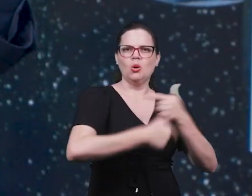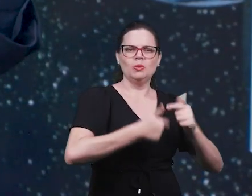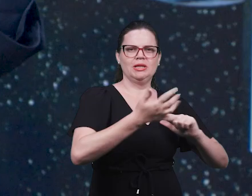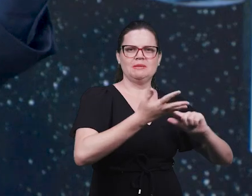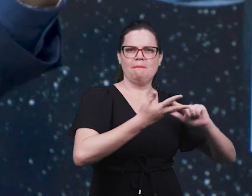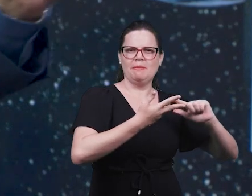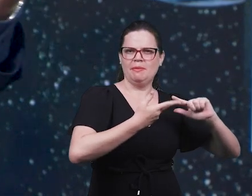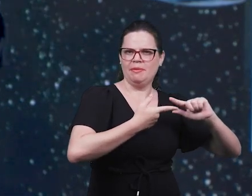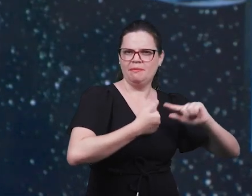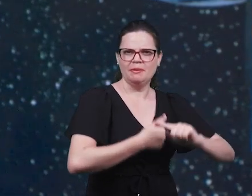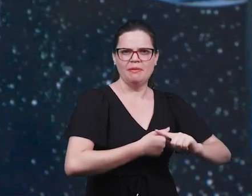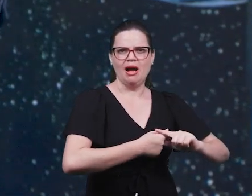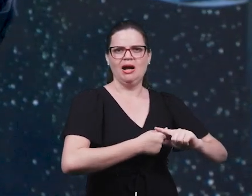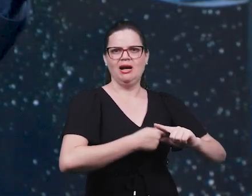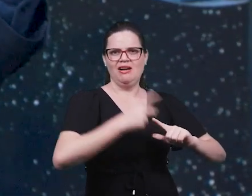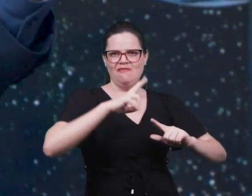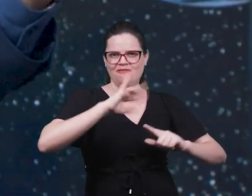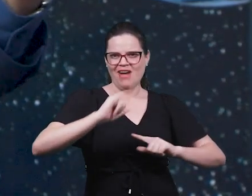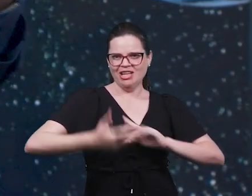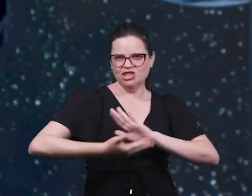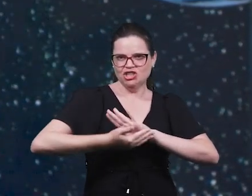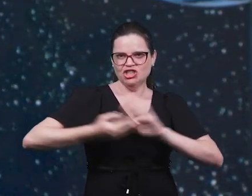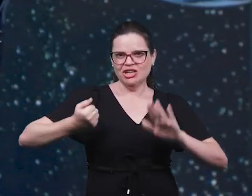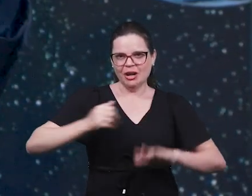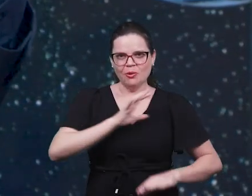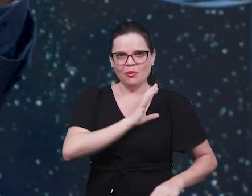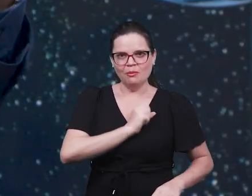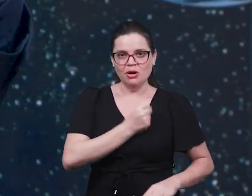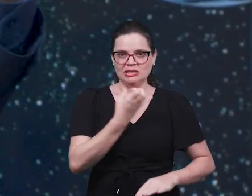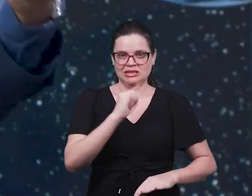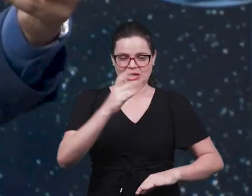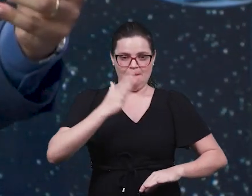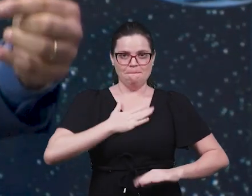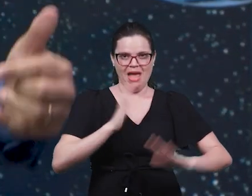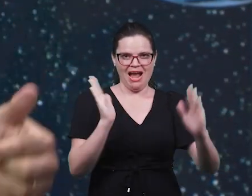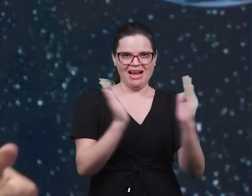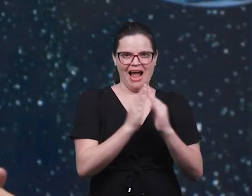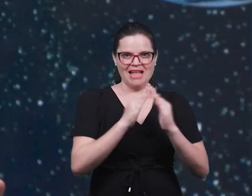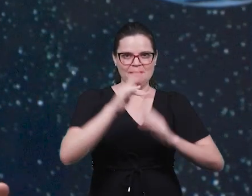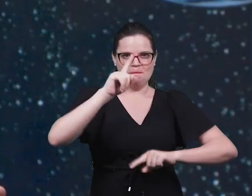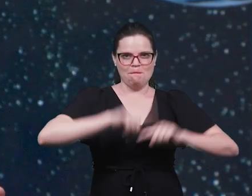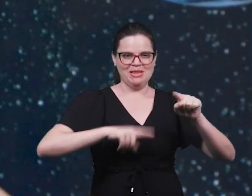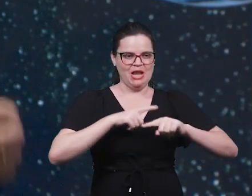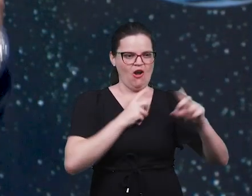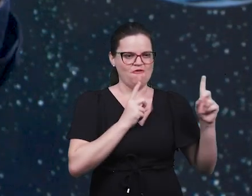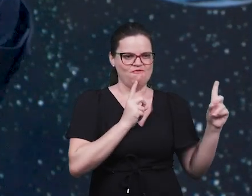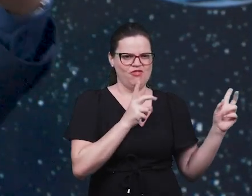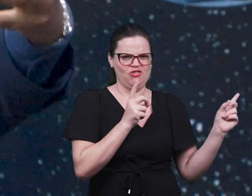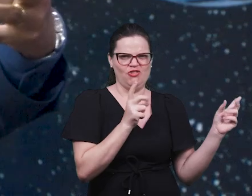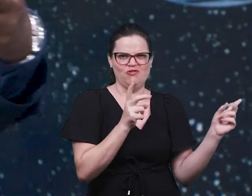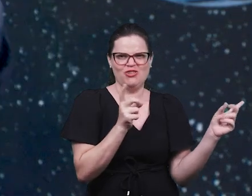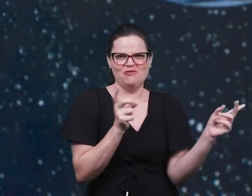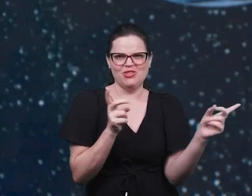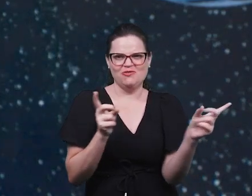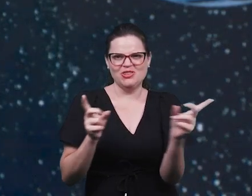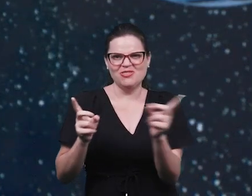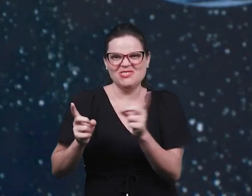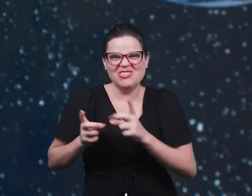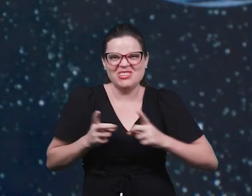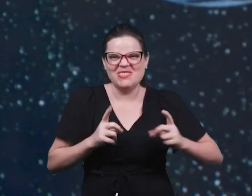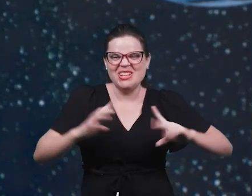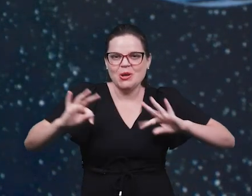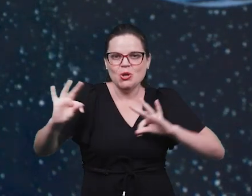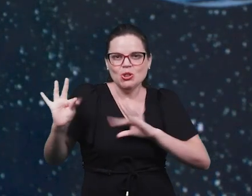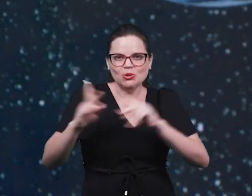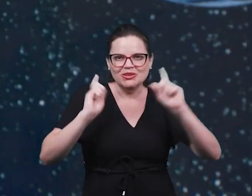desse todos os bens de sua casa, por esse amor, seria desprezado. Ou seja, desprezaria. Porque